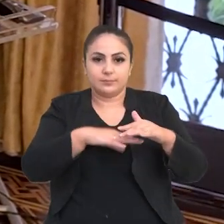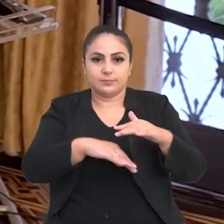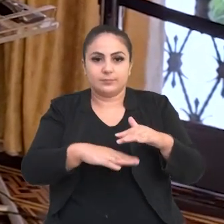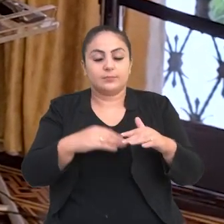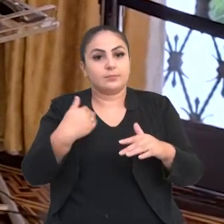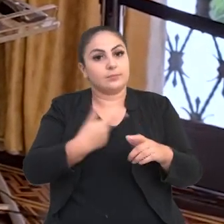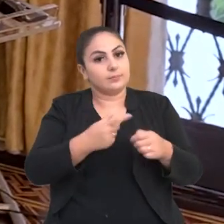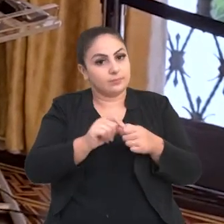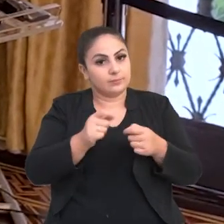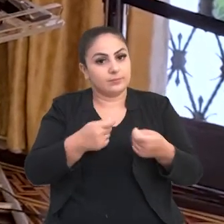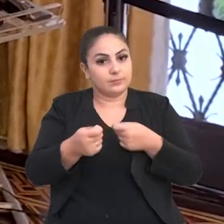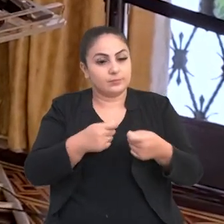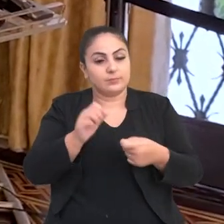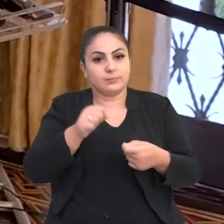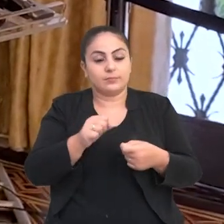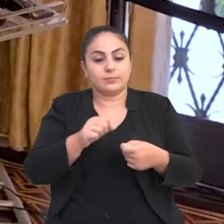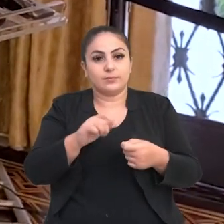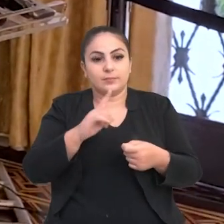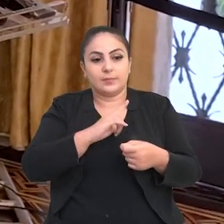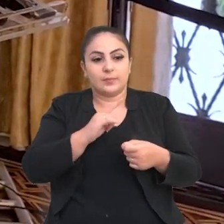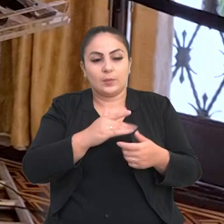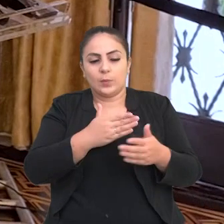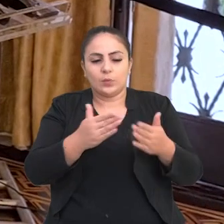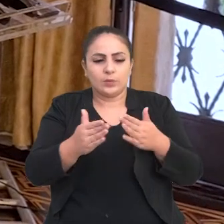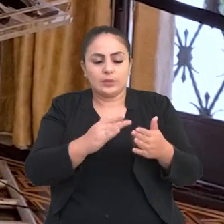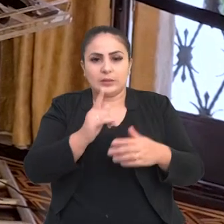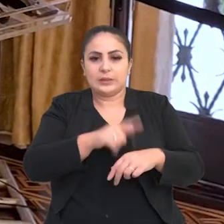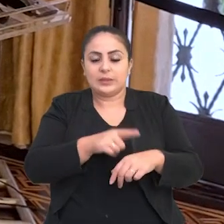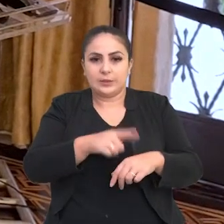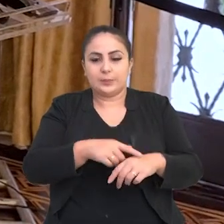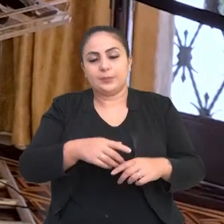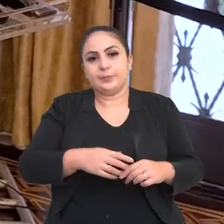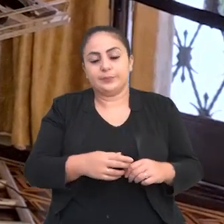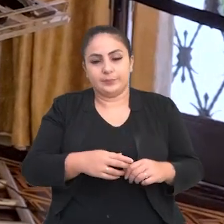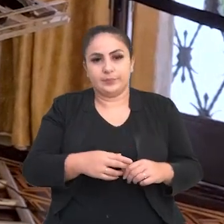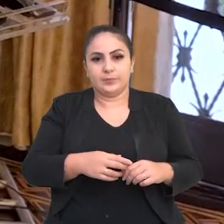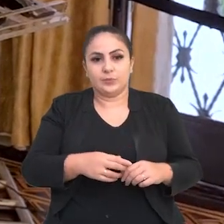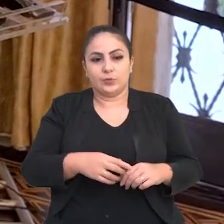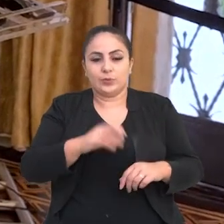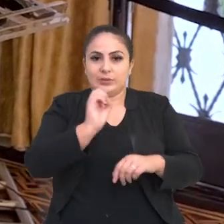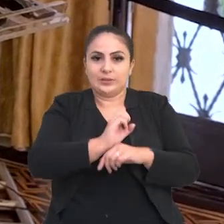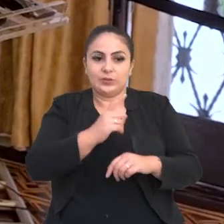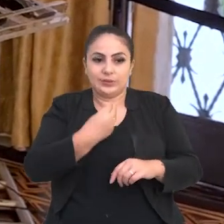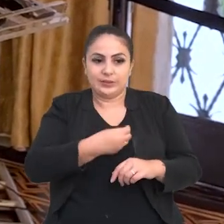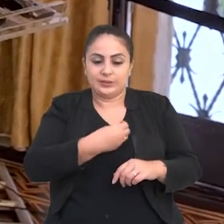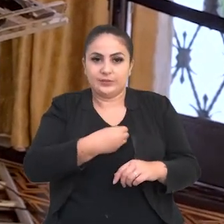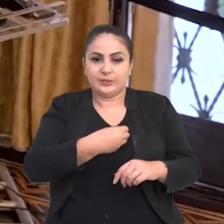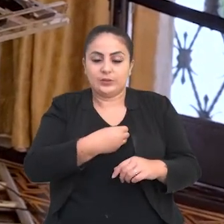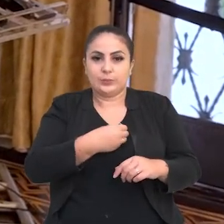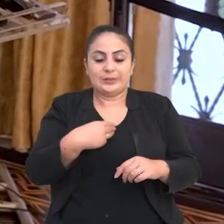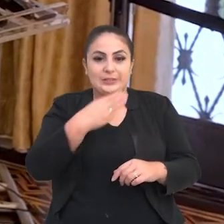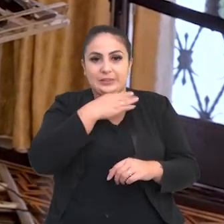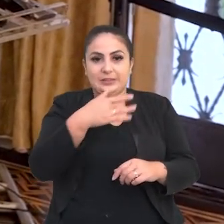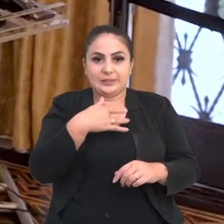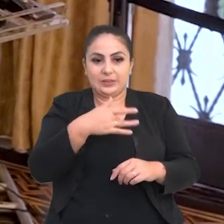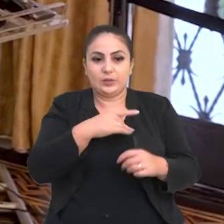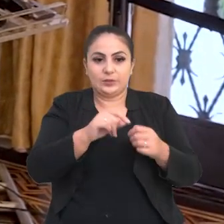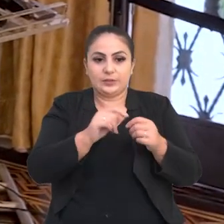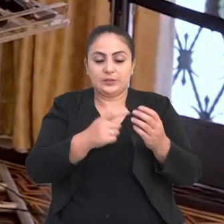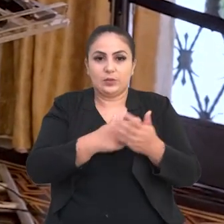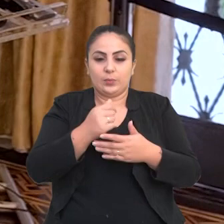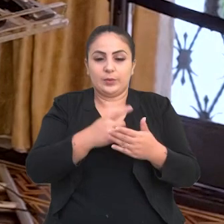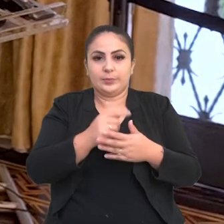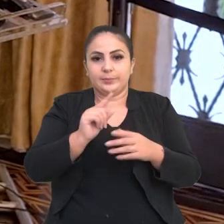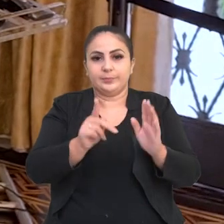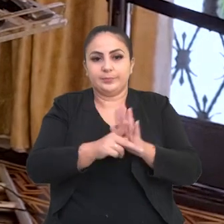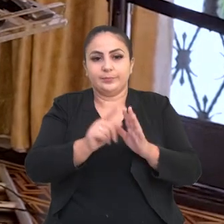observado estoques. A gente faz esse controle para uma margem mais estreita de tempo. Os estados o Ministério da Saúde está fazendo